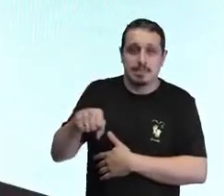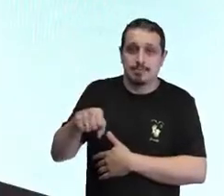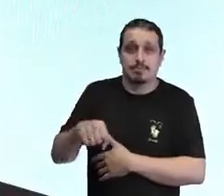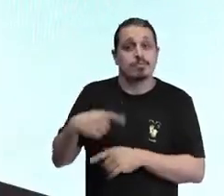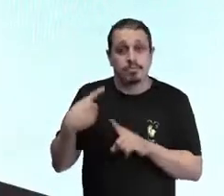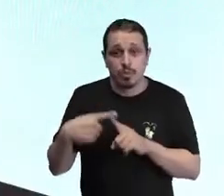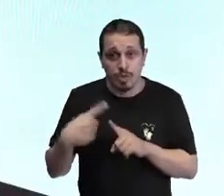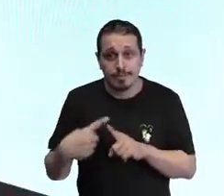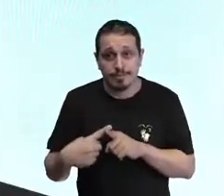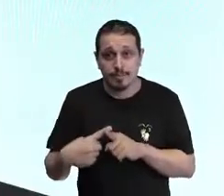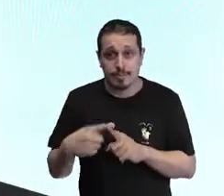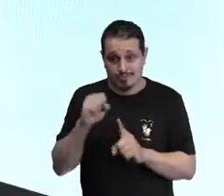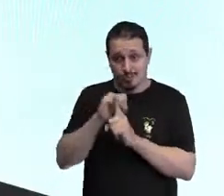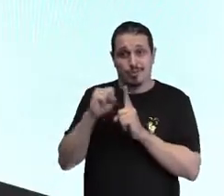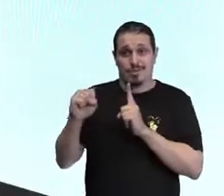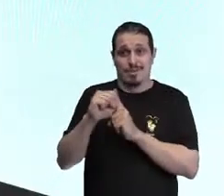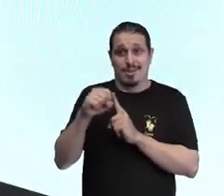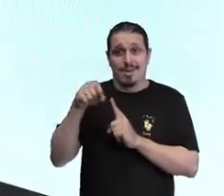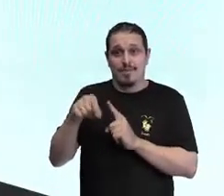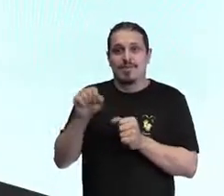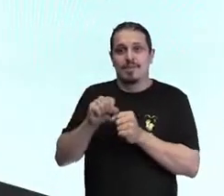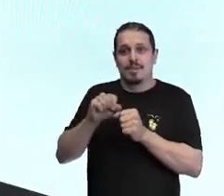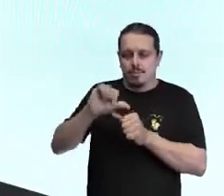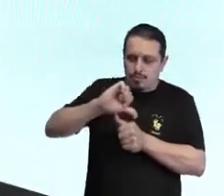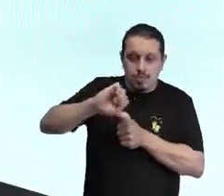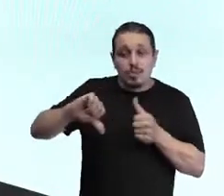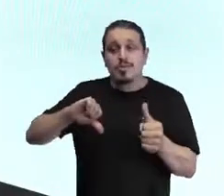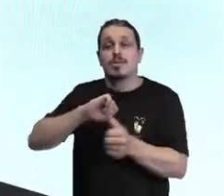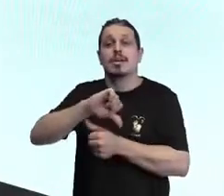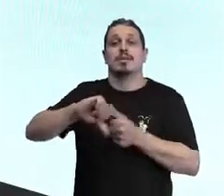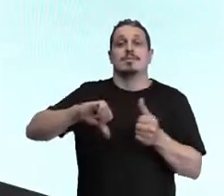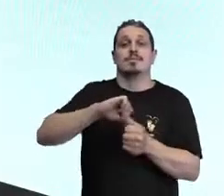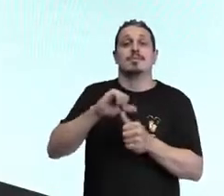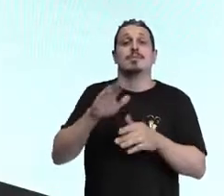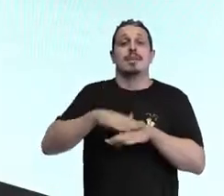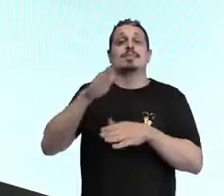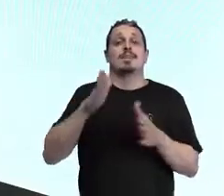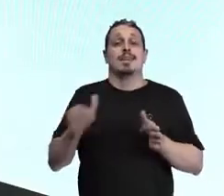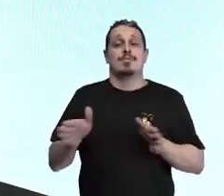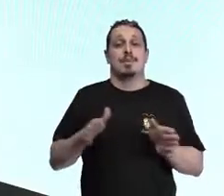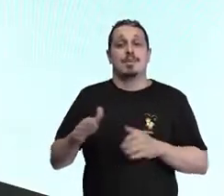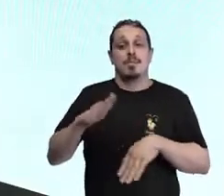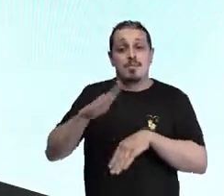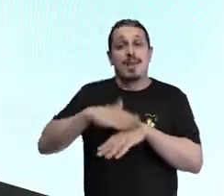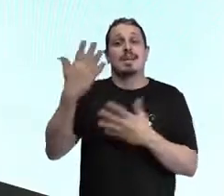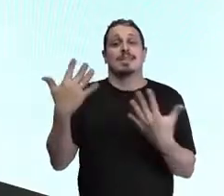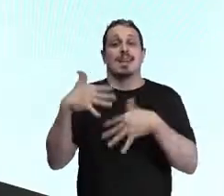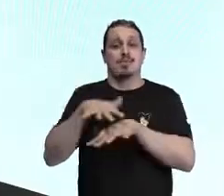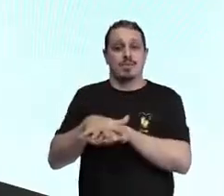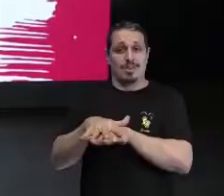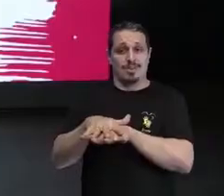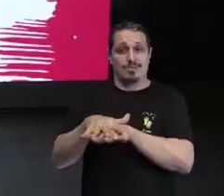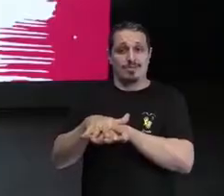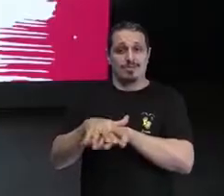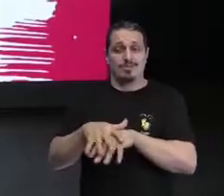passe por uma grande metamorfose para que seja mais acessível e mais inclusiva para o meu filho e para os filhos de